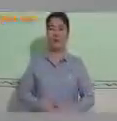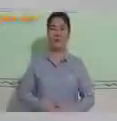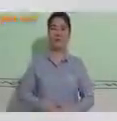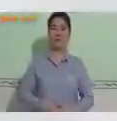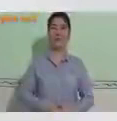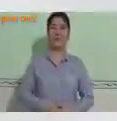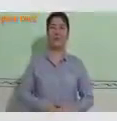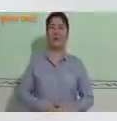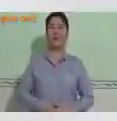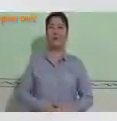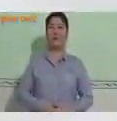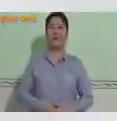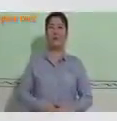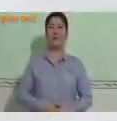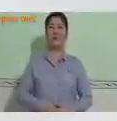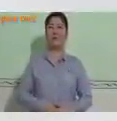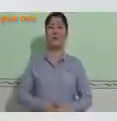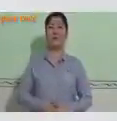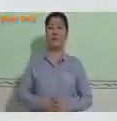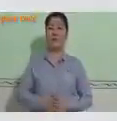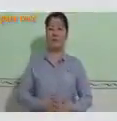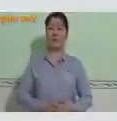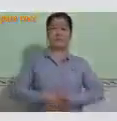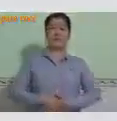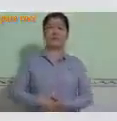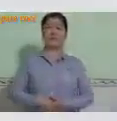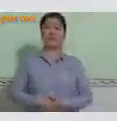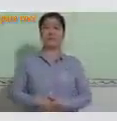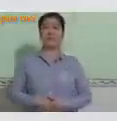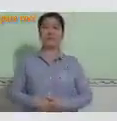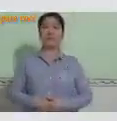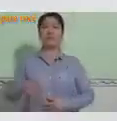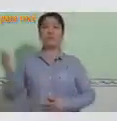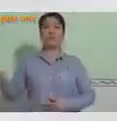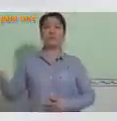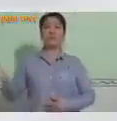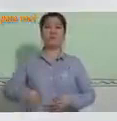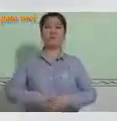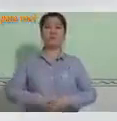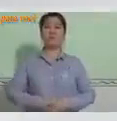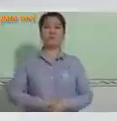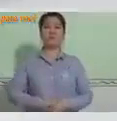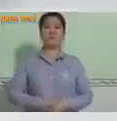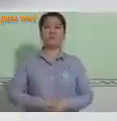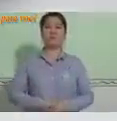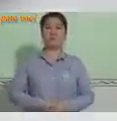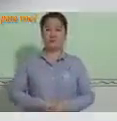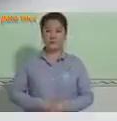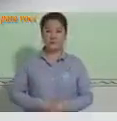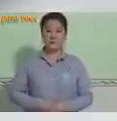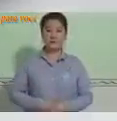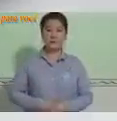ter alguns cuidados como 2. Ficar em repouso e tomar os remédios indicados pelo médico, como paracetamol